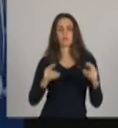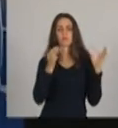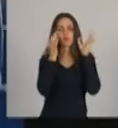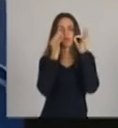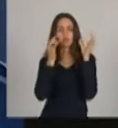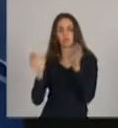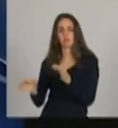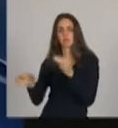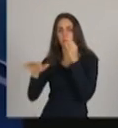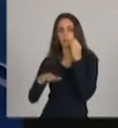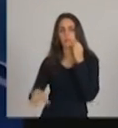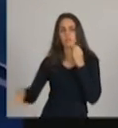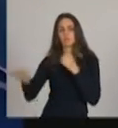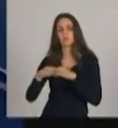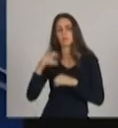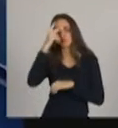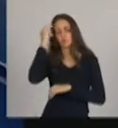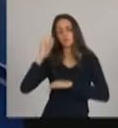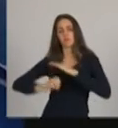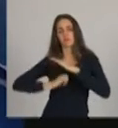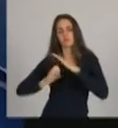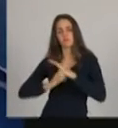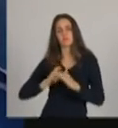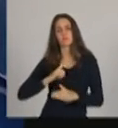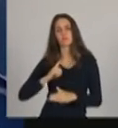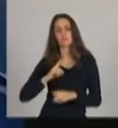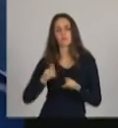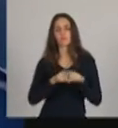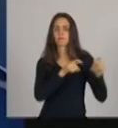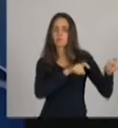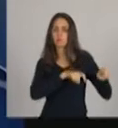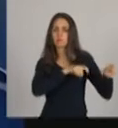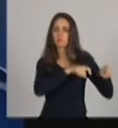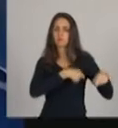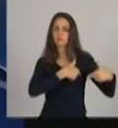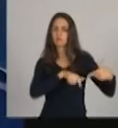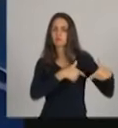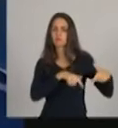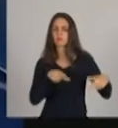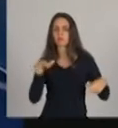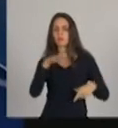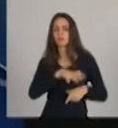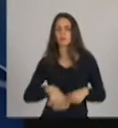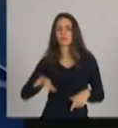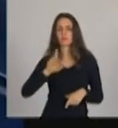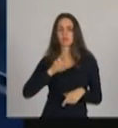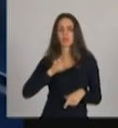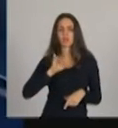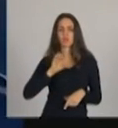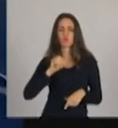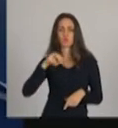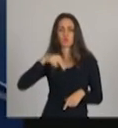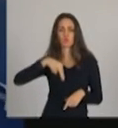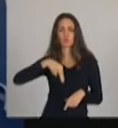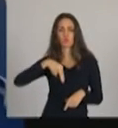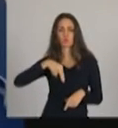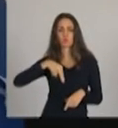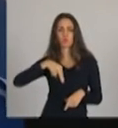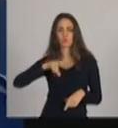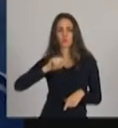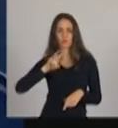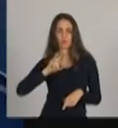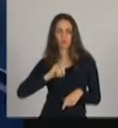atenção para o empresariado, o homem do campo de Rio Novo do Sul e as pessoas